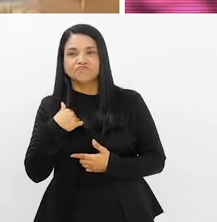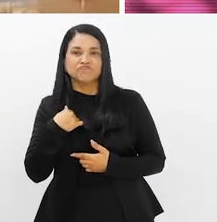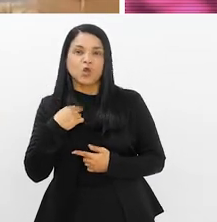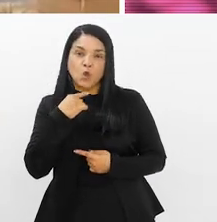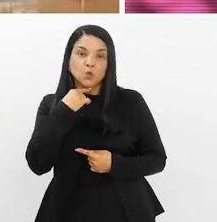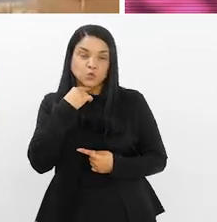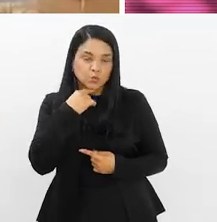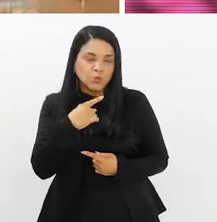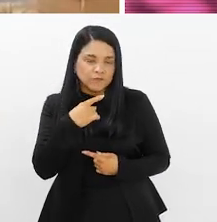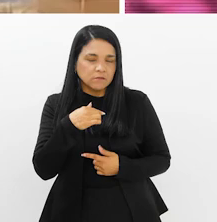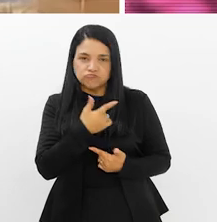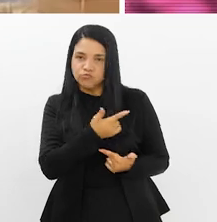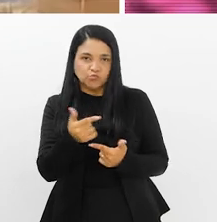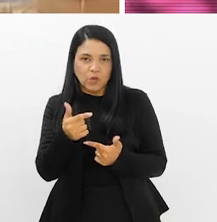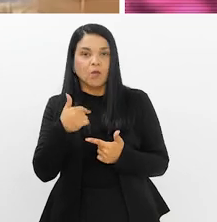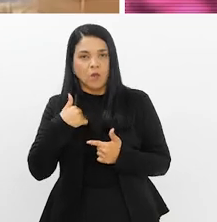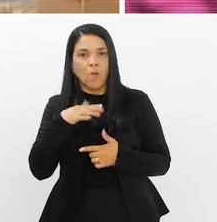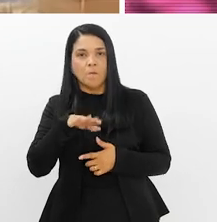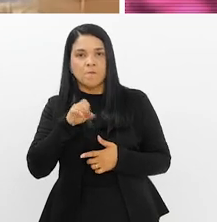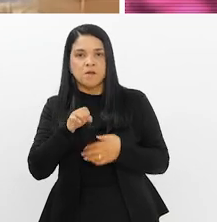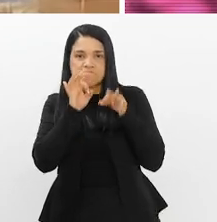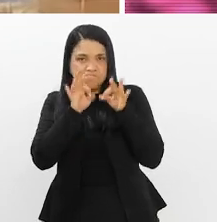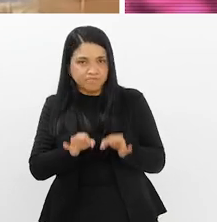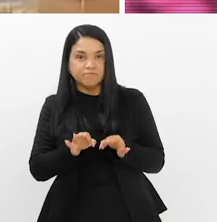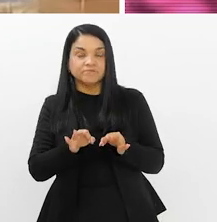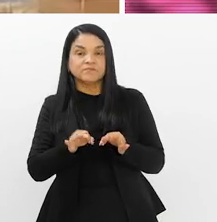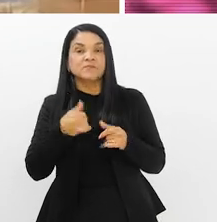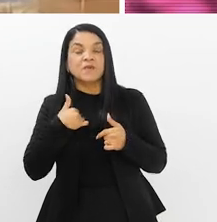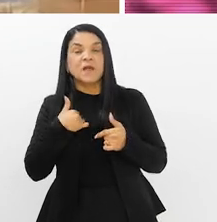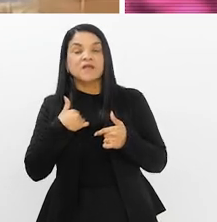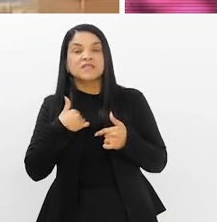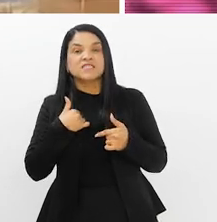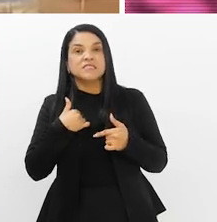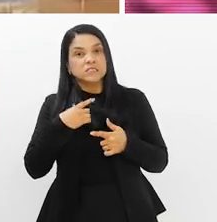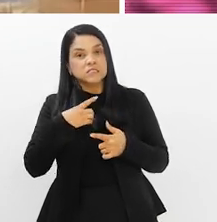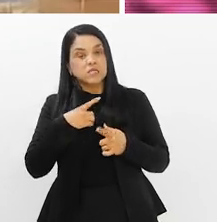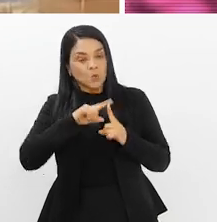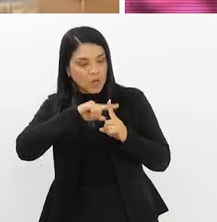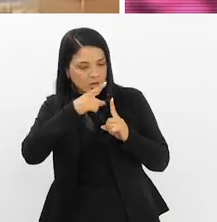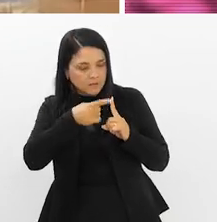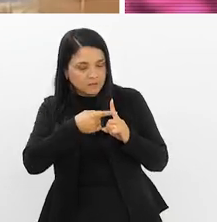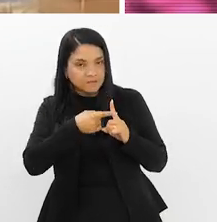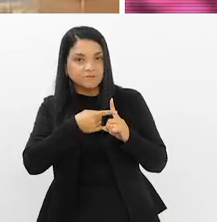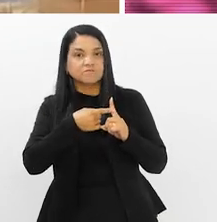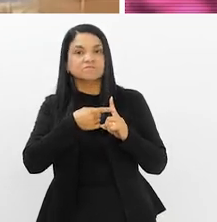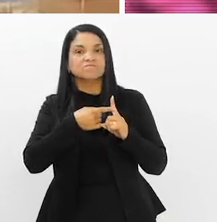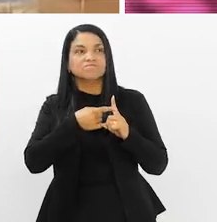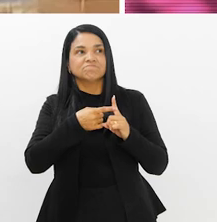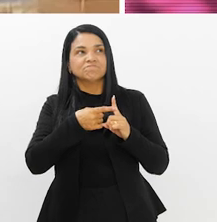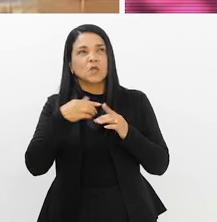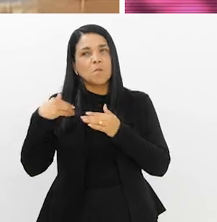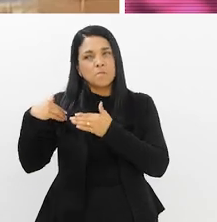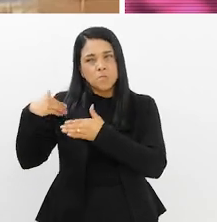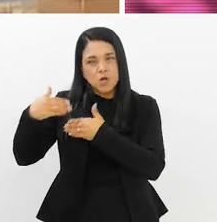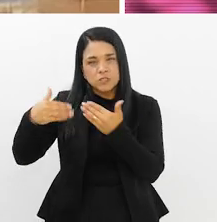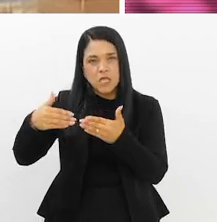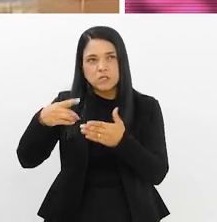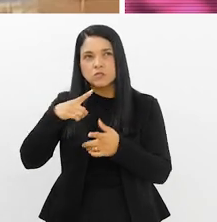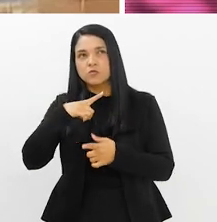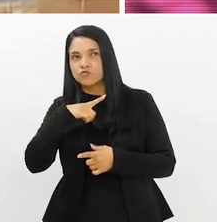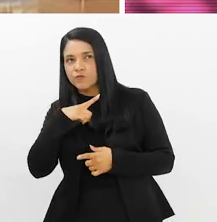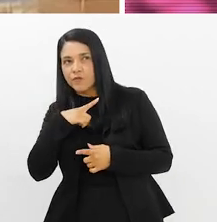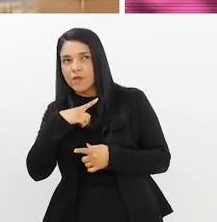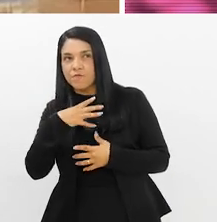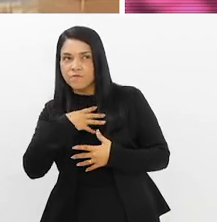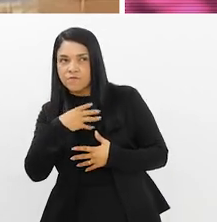enfim. Eu não tenho dúvidas que eu seria uma boa mãe, né? Eu acho que se eu tivesse um filho, quando eu estava no processo de decisão, eu pensava, se